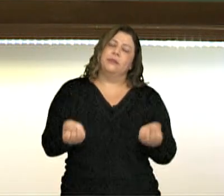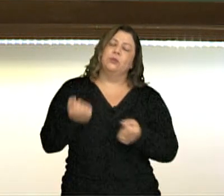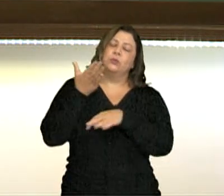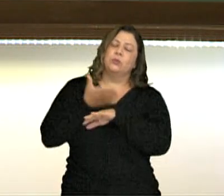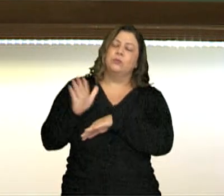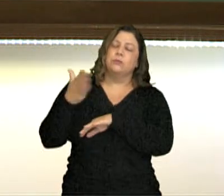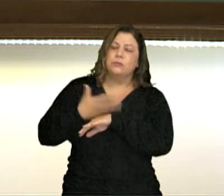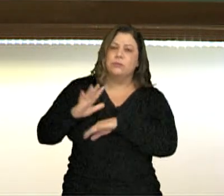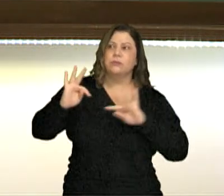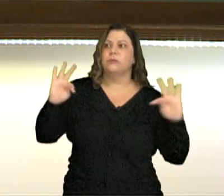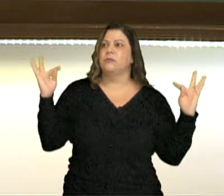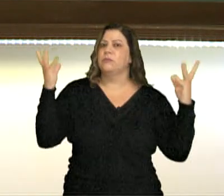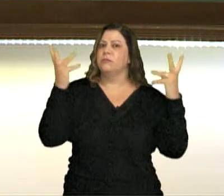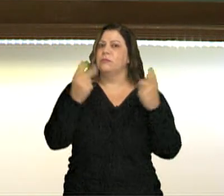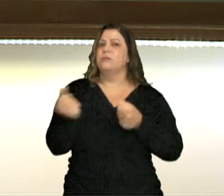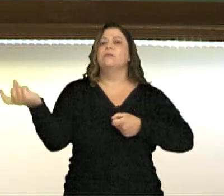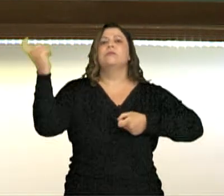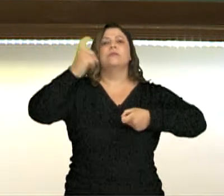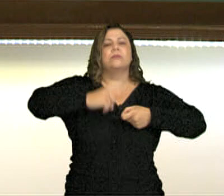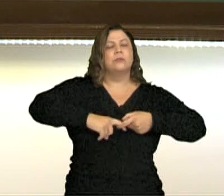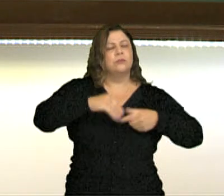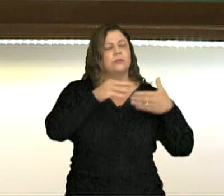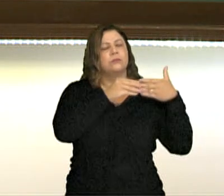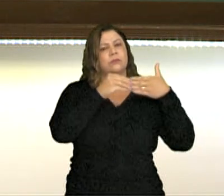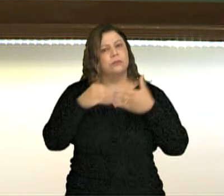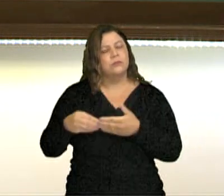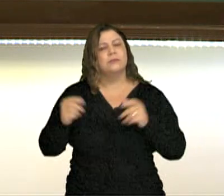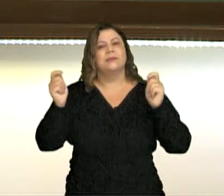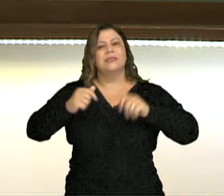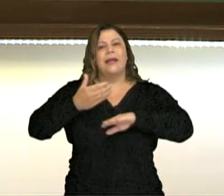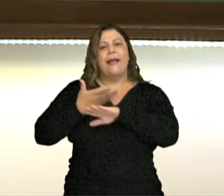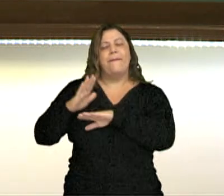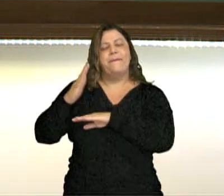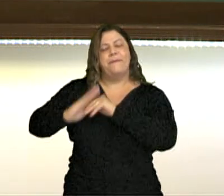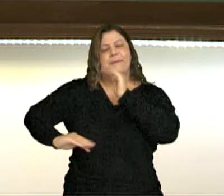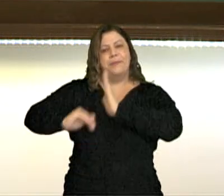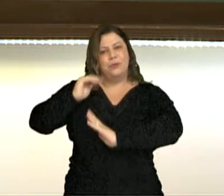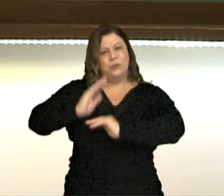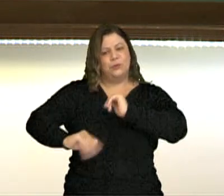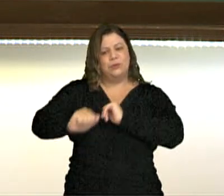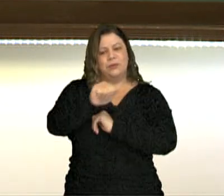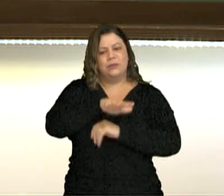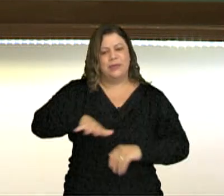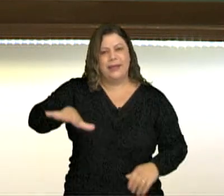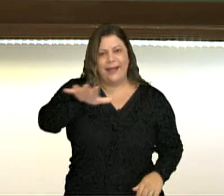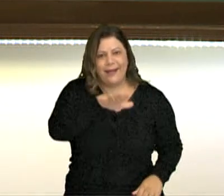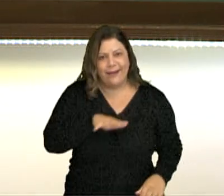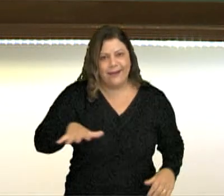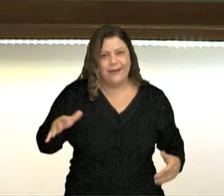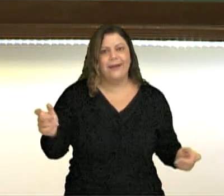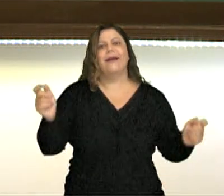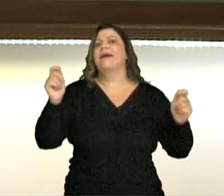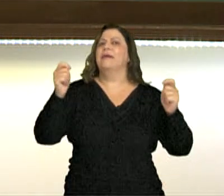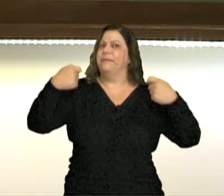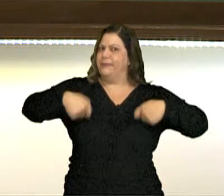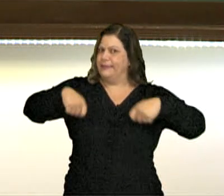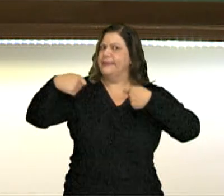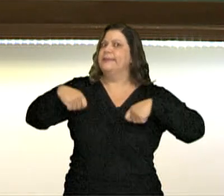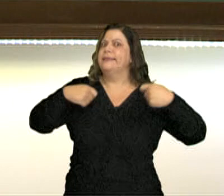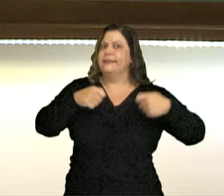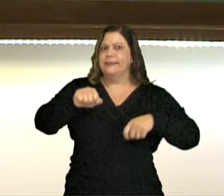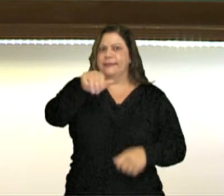e todos eles voltados e orientados por um profissional da área. Esse profissional ele deve ser da área de